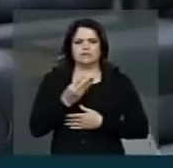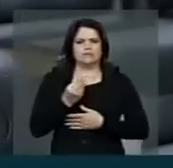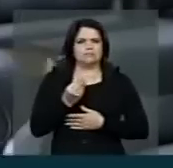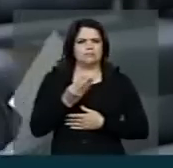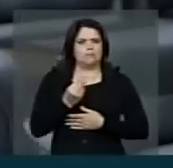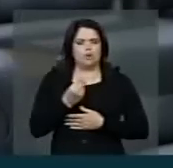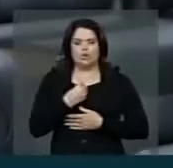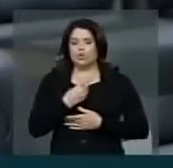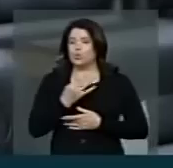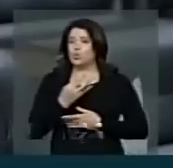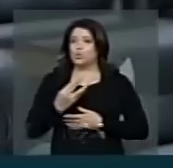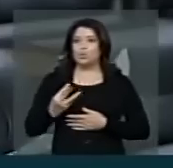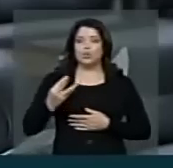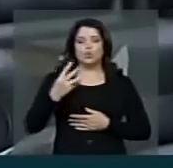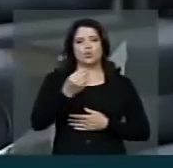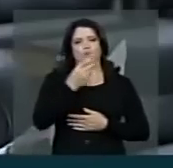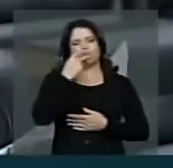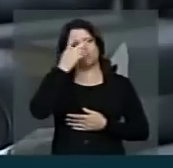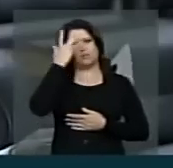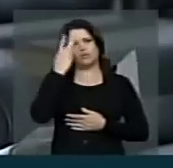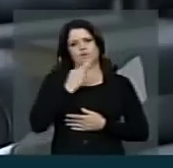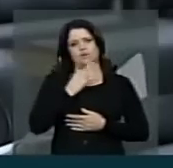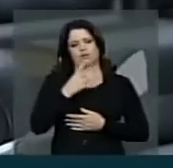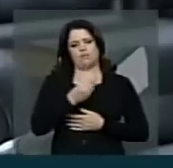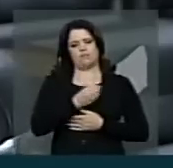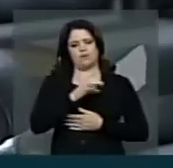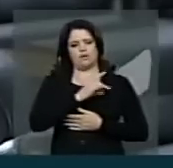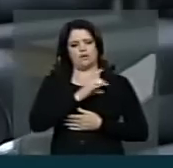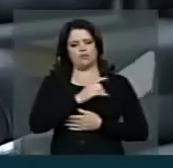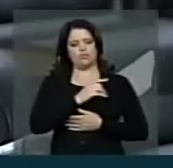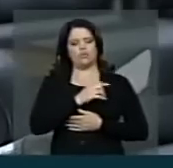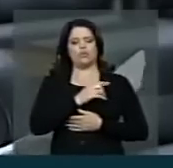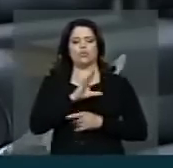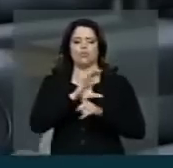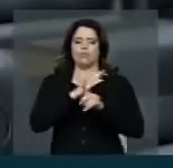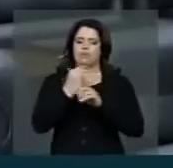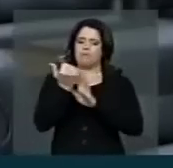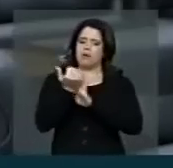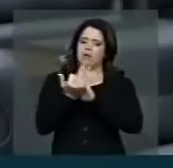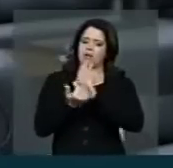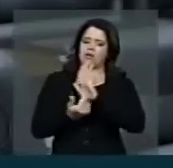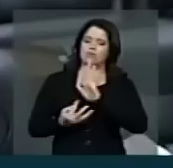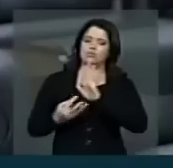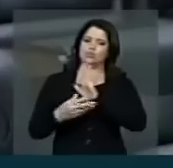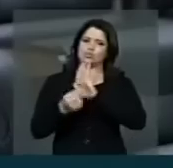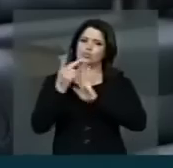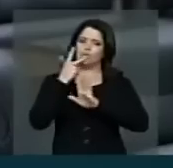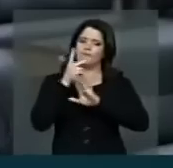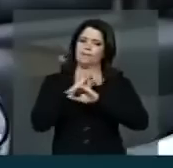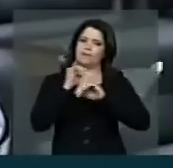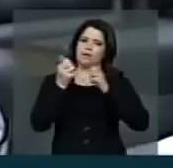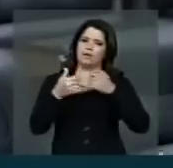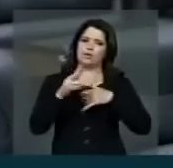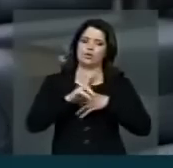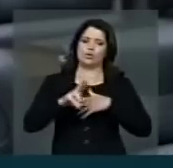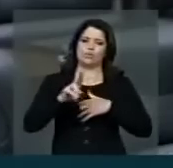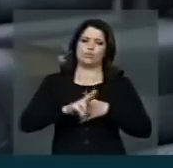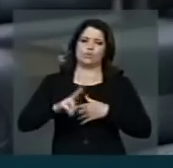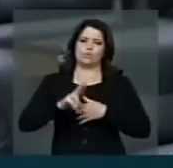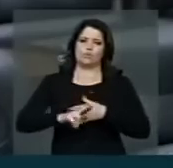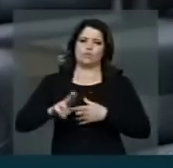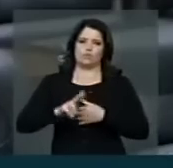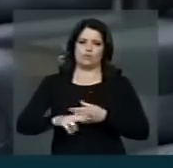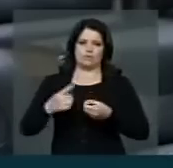é generalizado. Na comunidade de Estiva, Urucuzeiro, na Vila das Almas, portanto, nós queremos